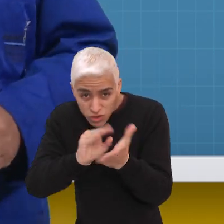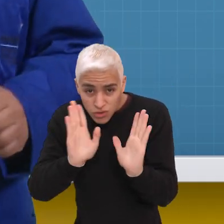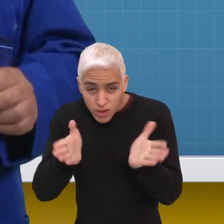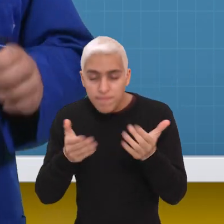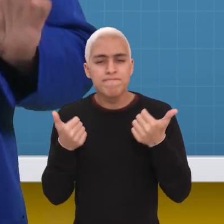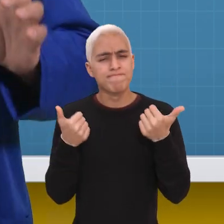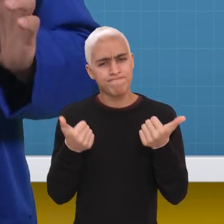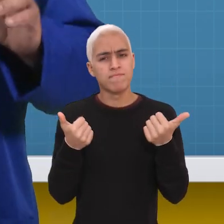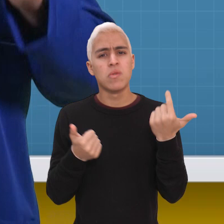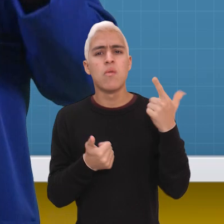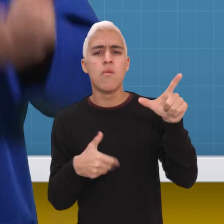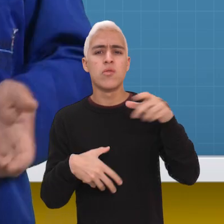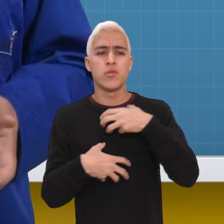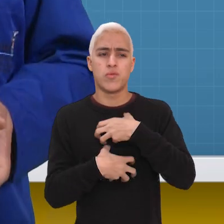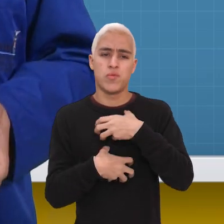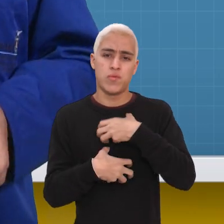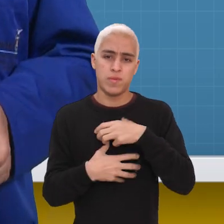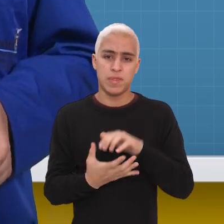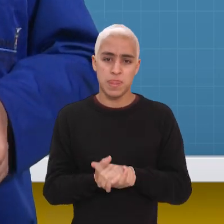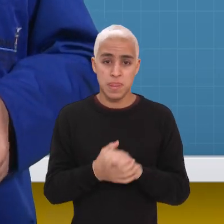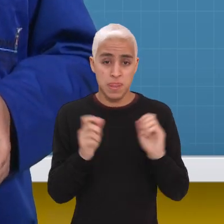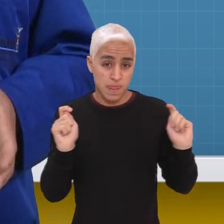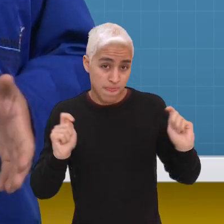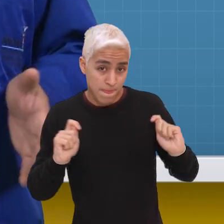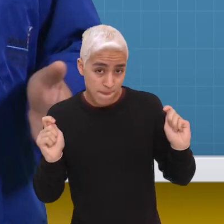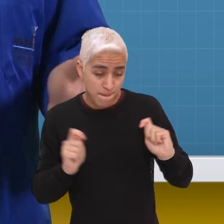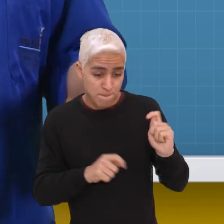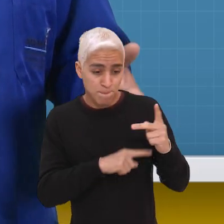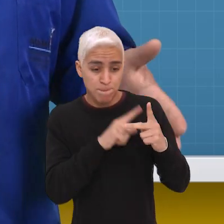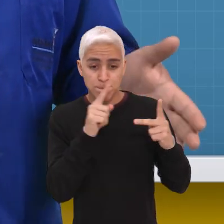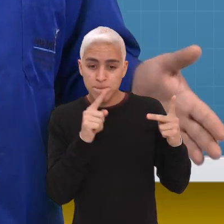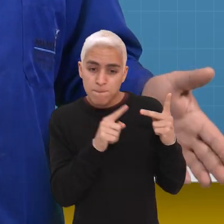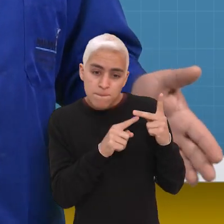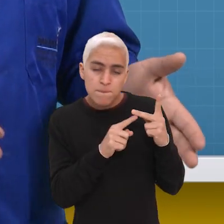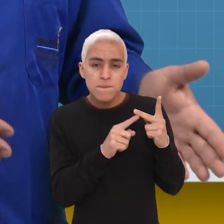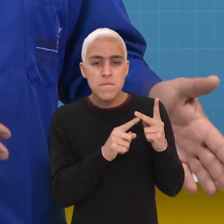Ótimo. Vamos lá. Uma outra situação. Poderiam ficar